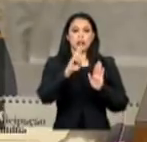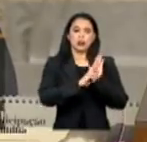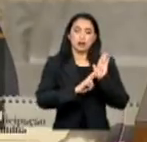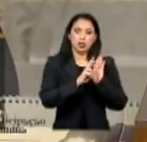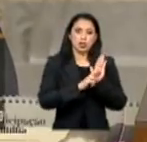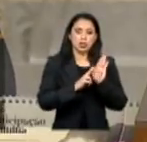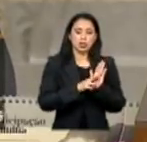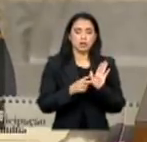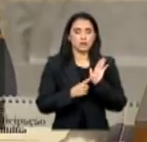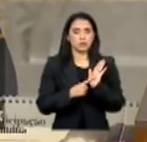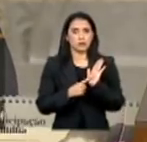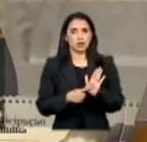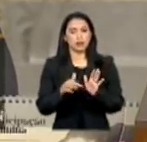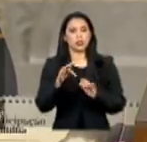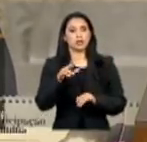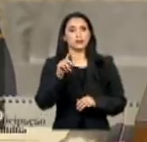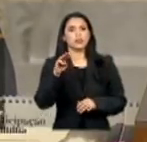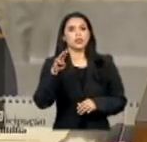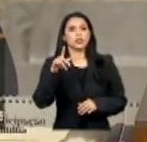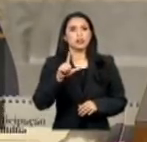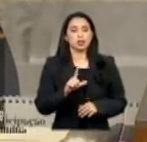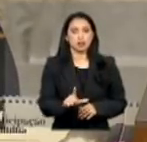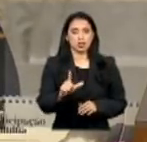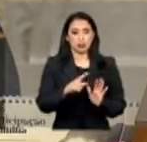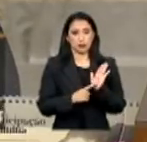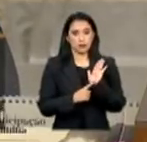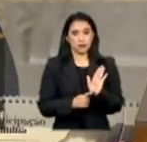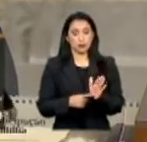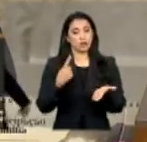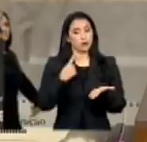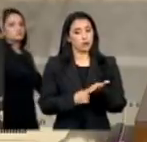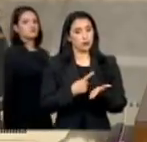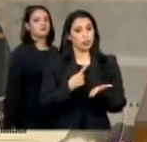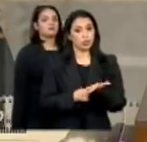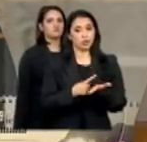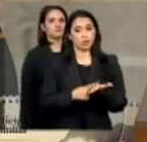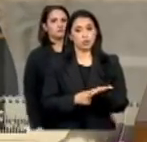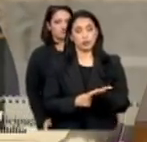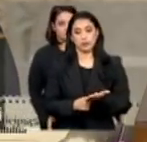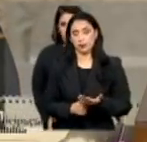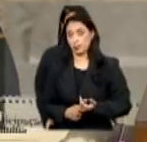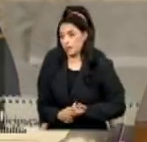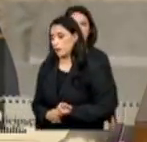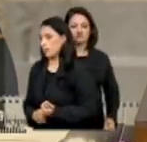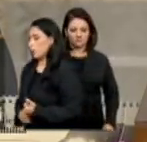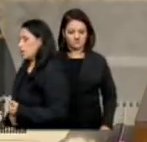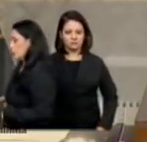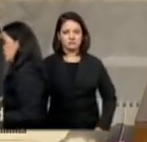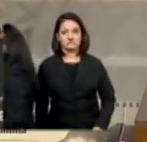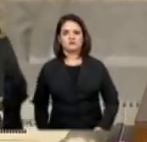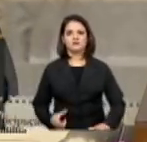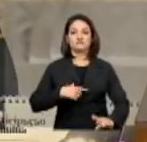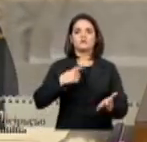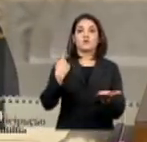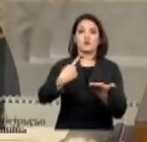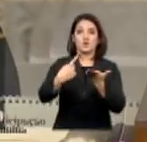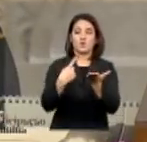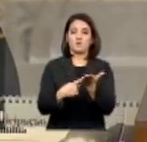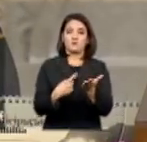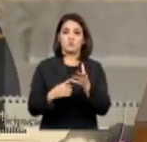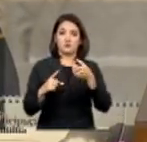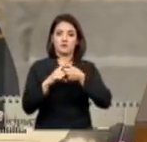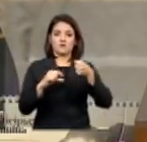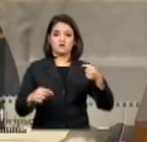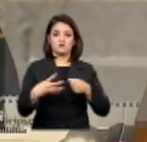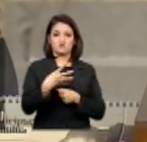finais expressa o cumprimento pleno do que dispõe o artigo 403 da lei